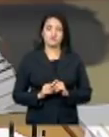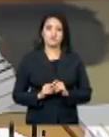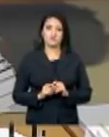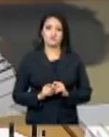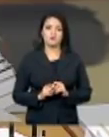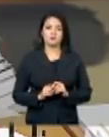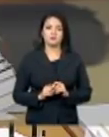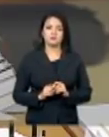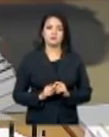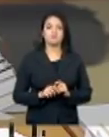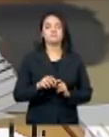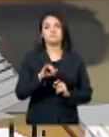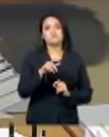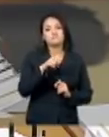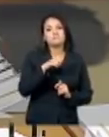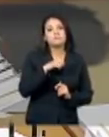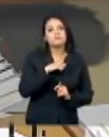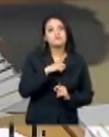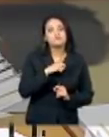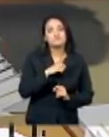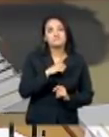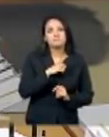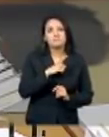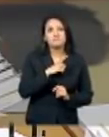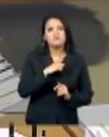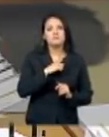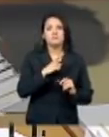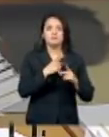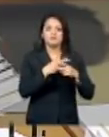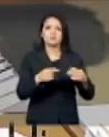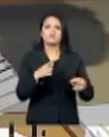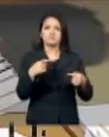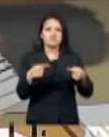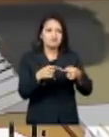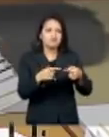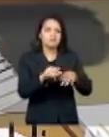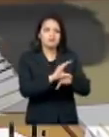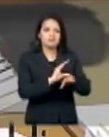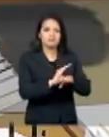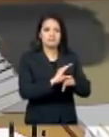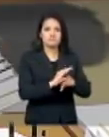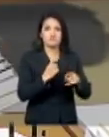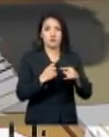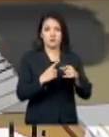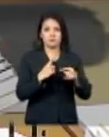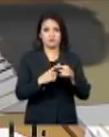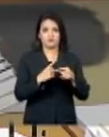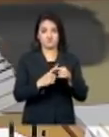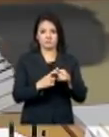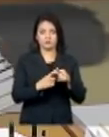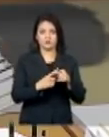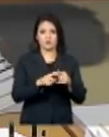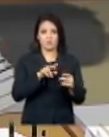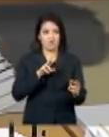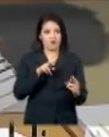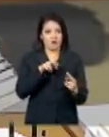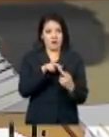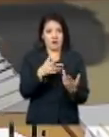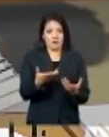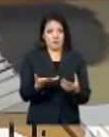de questão constitucional já que a repercussão geral a está vinculada